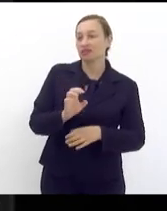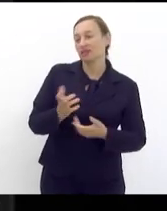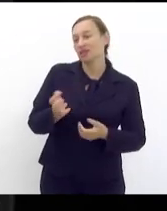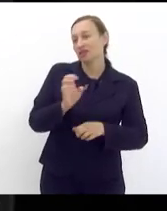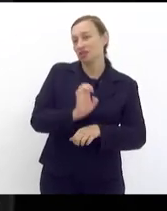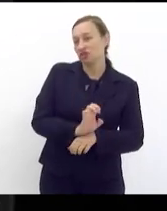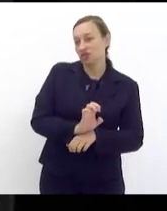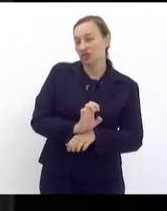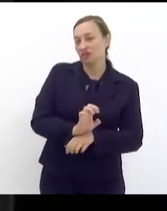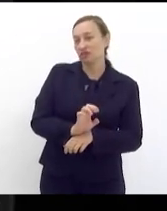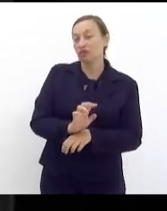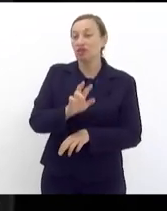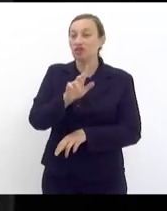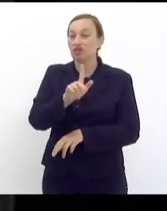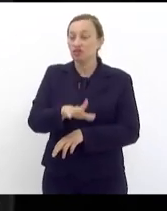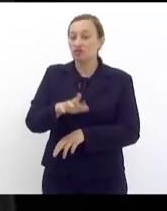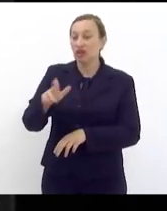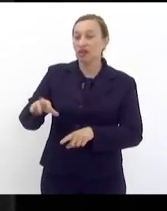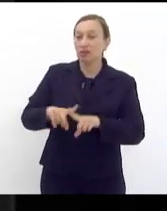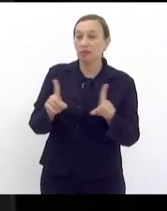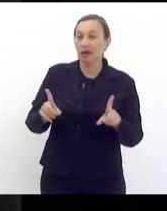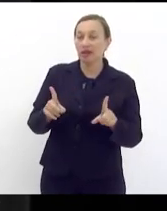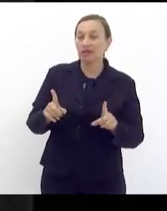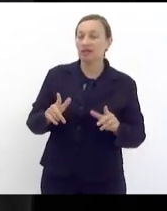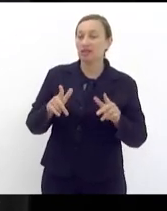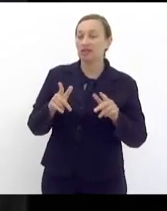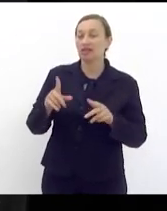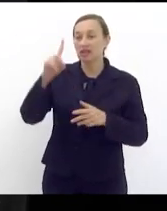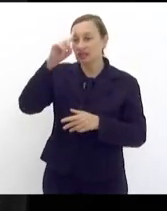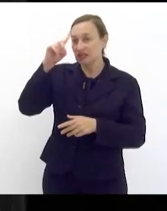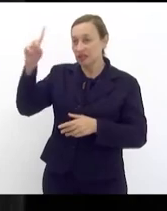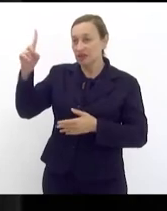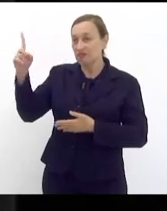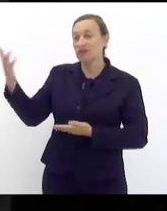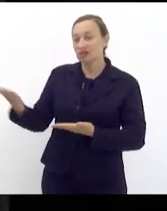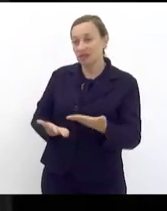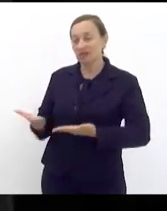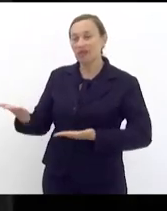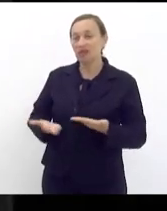mesmo Deus. E hoje estar aqui nessa casa de leis,